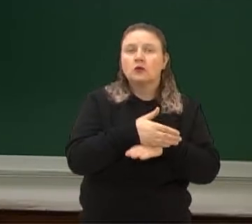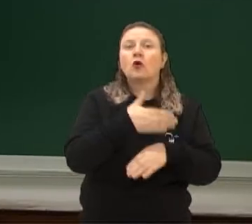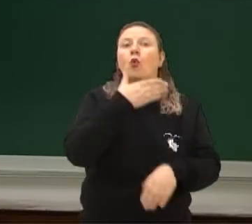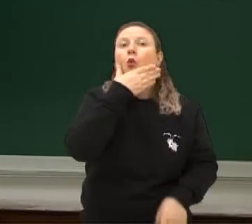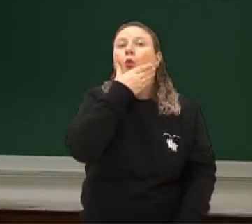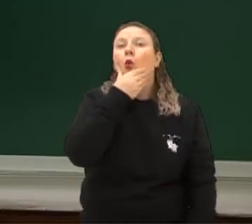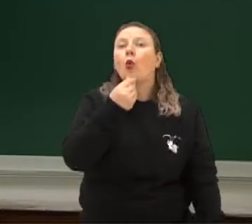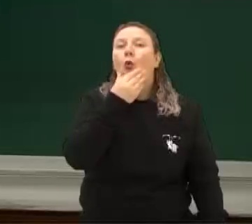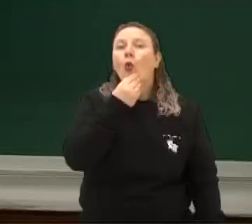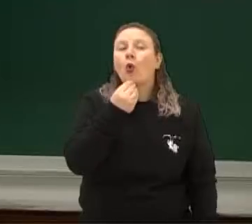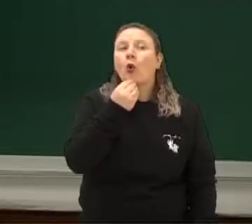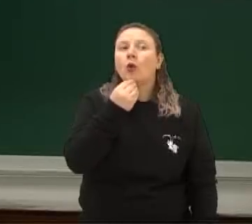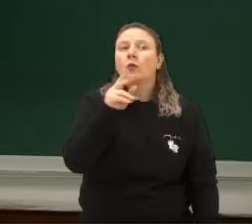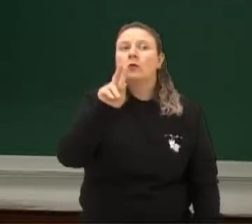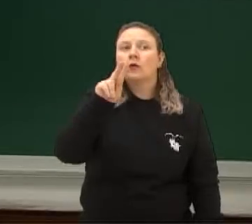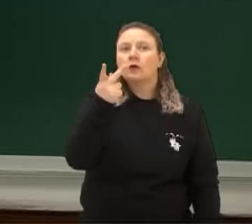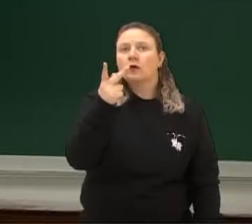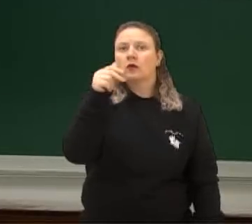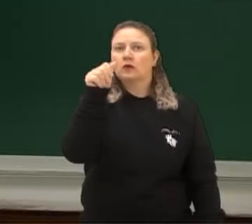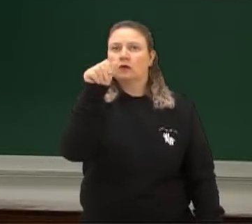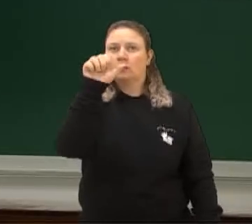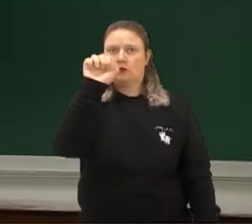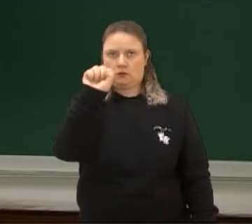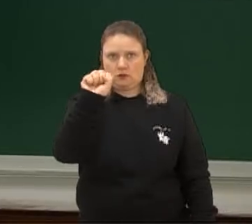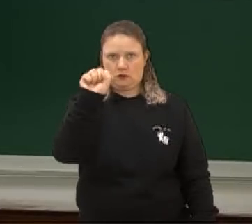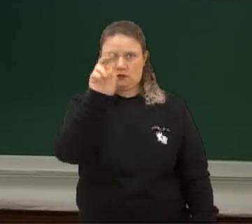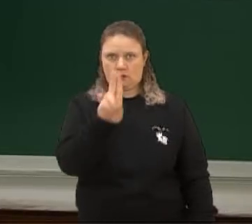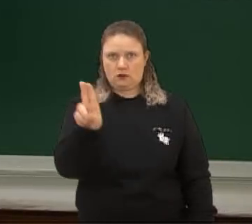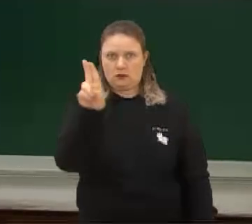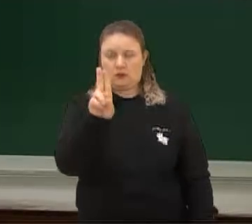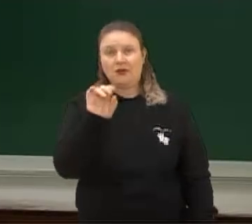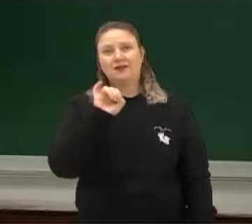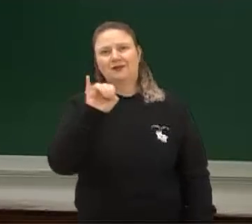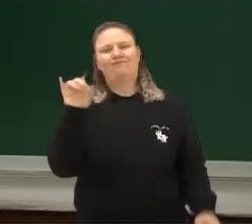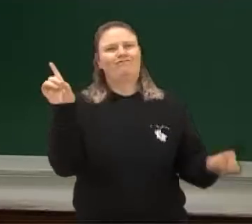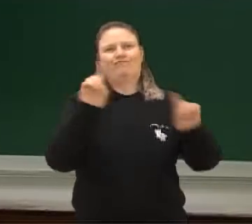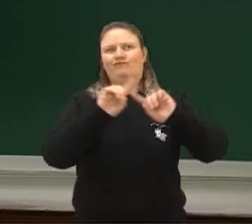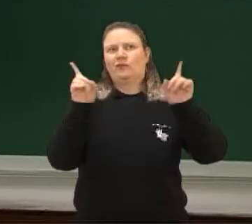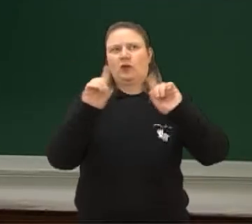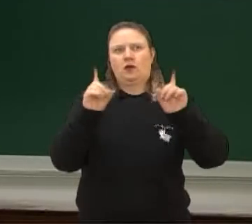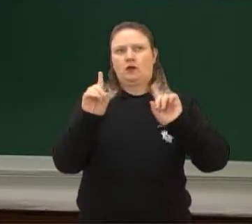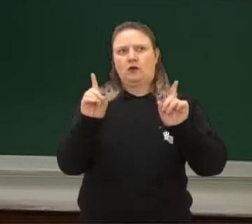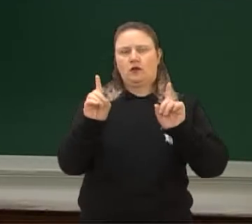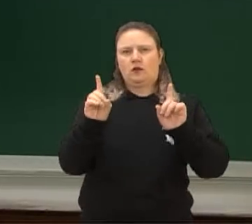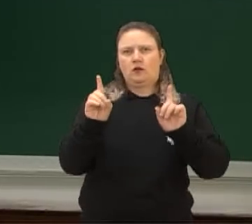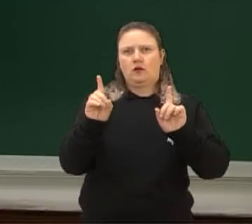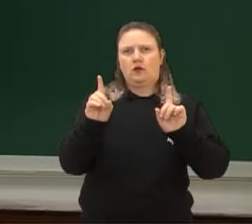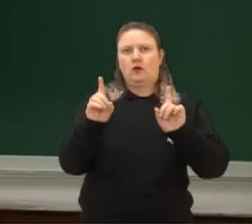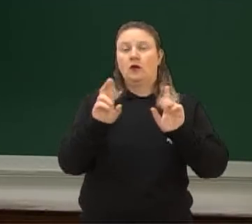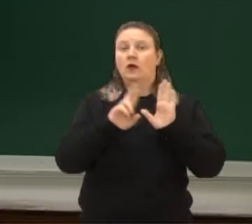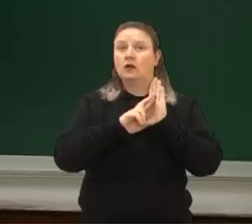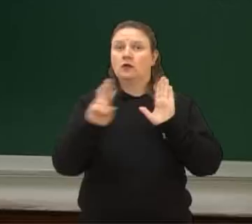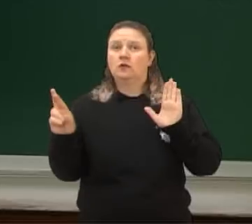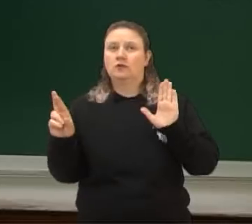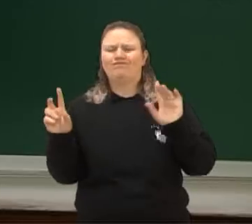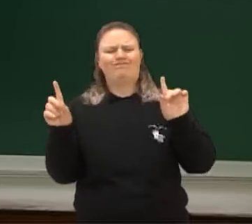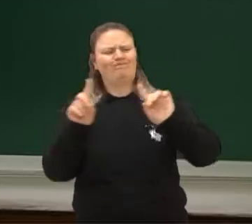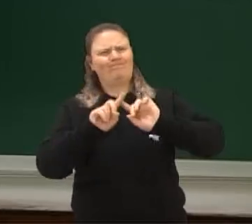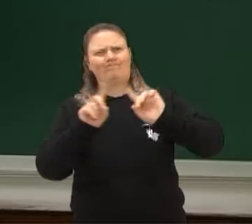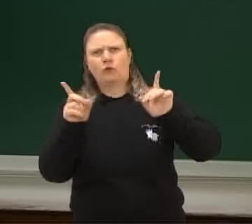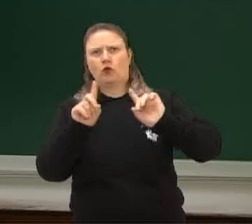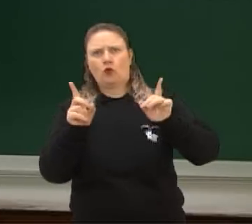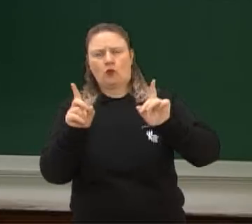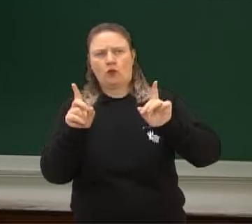ele. Então, vou usar has. Então, se for não, negativo, ele nunca esteve, você vai responder no,